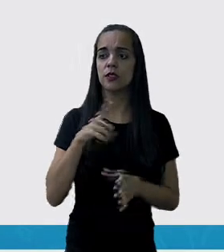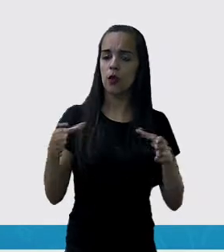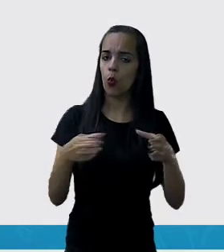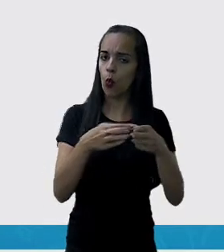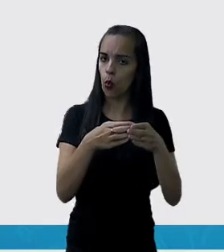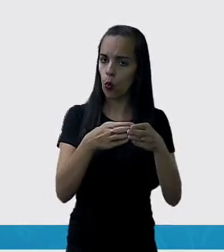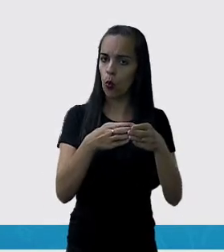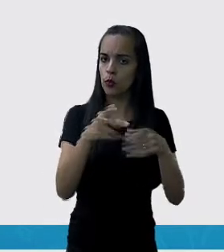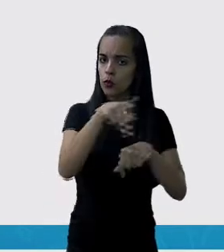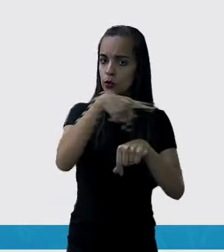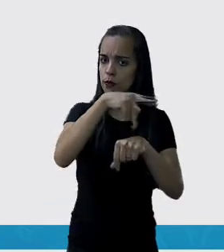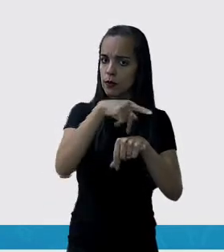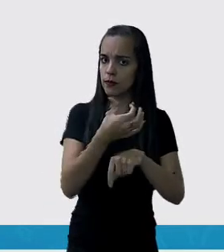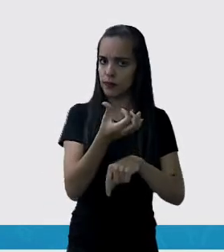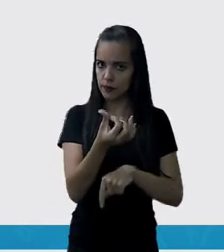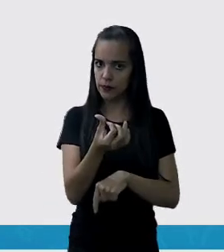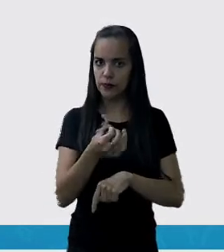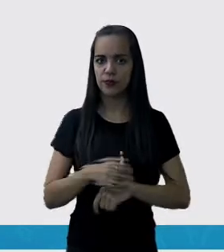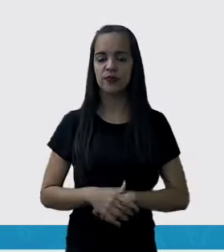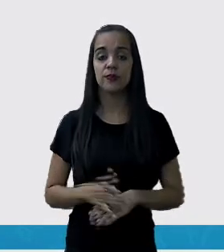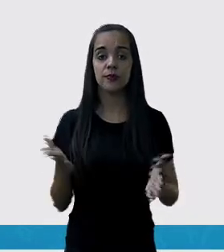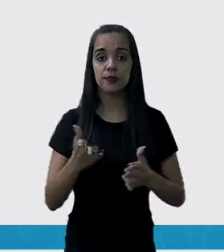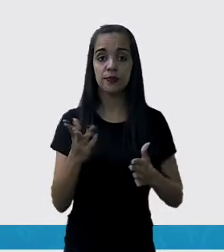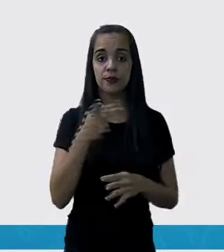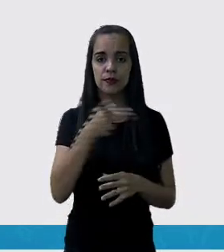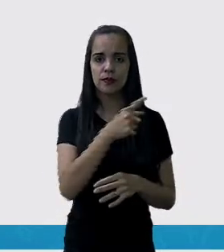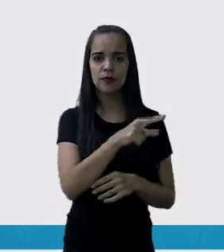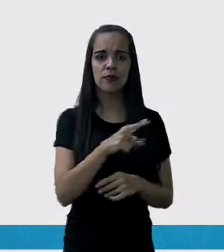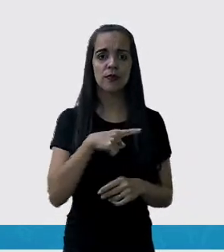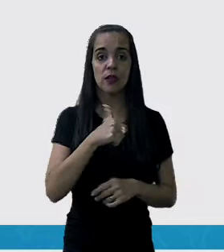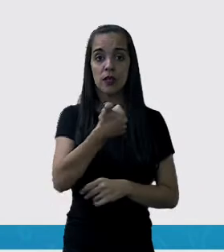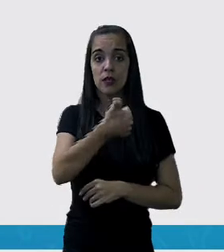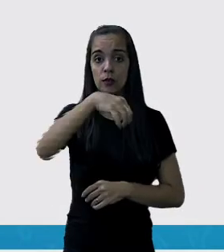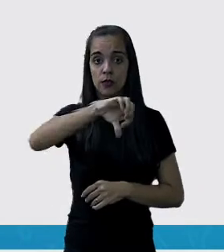países. Agora, em